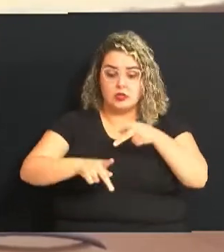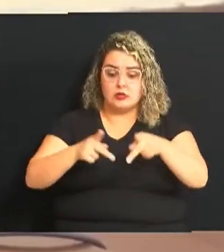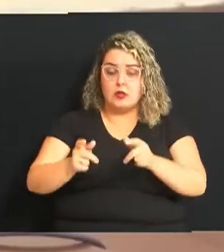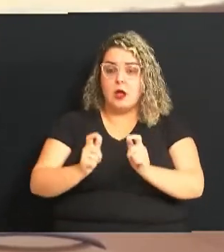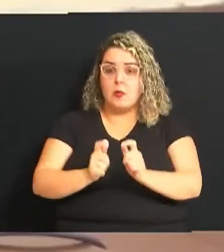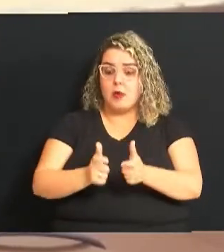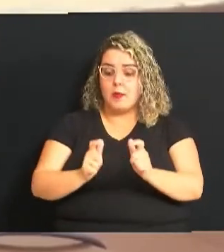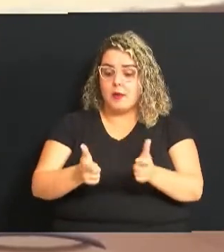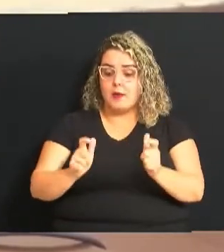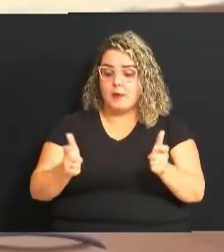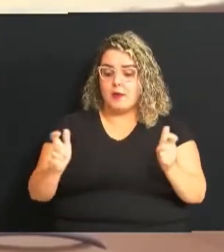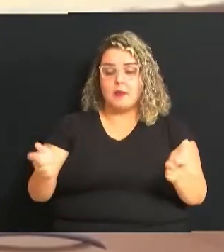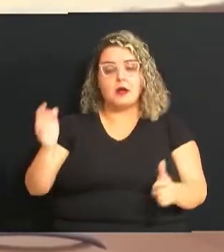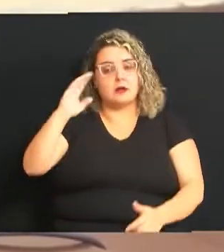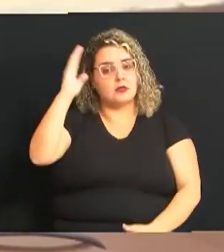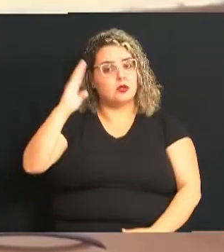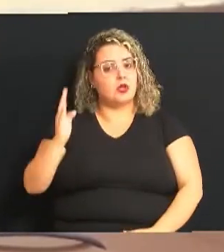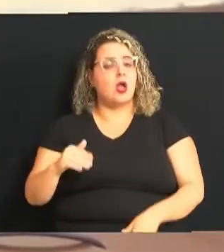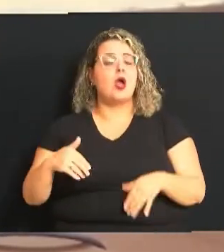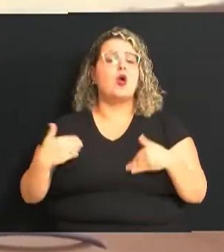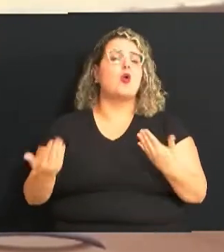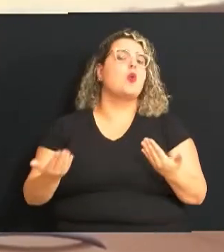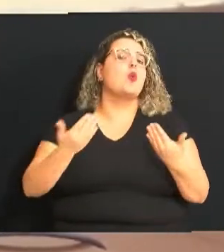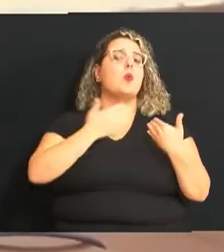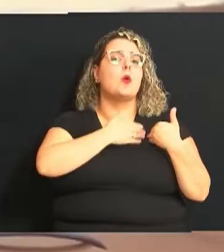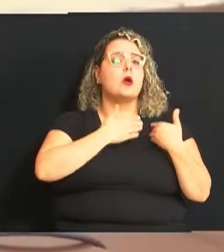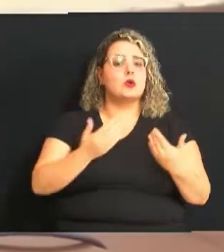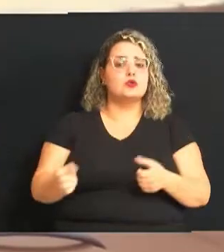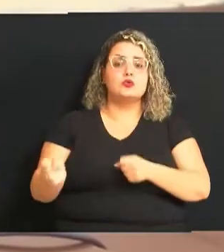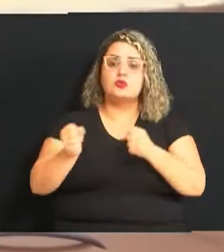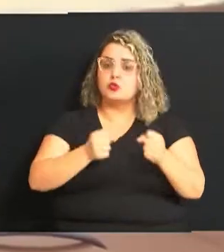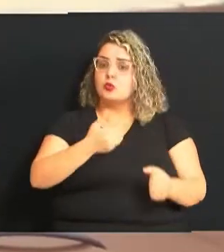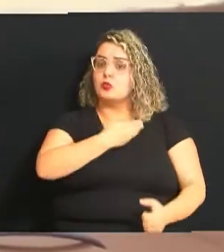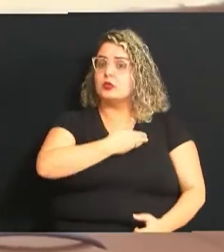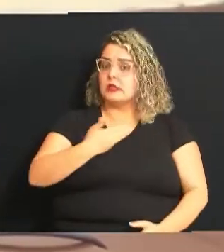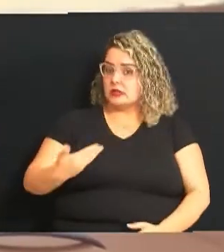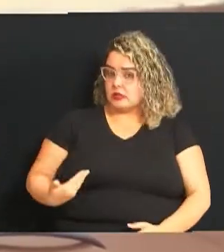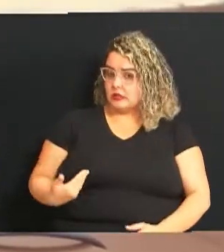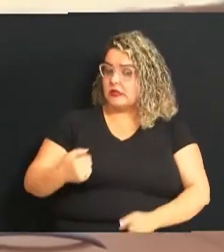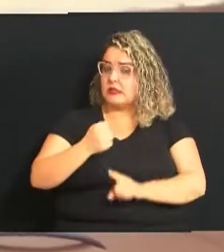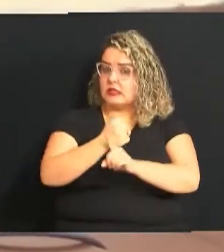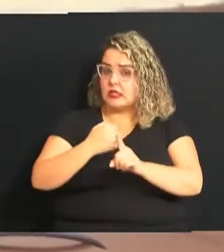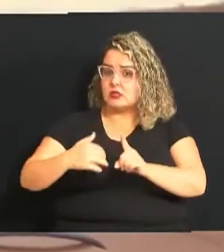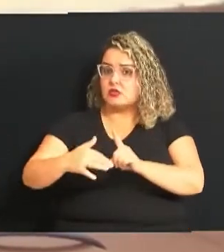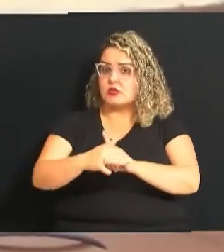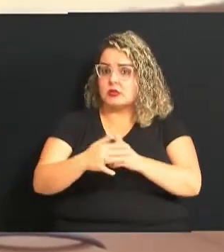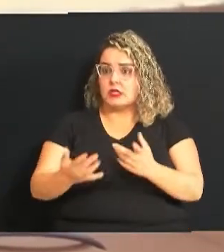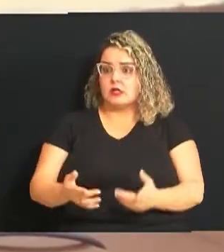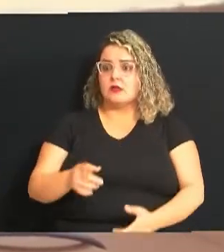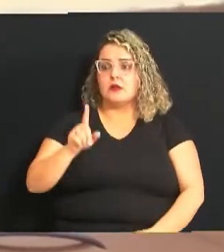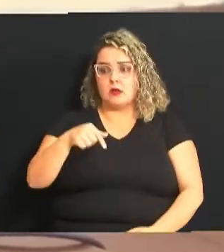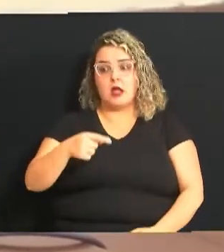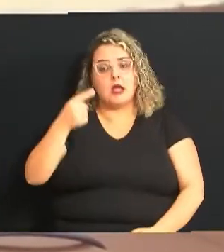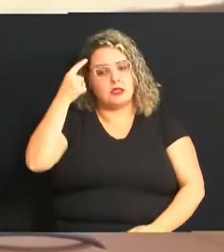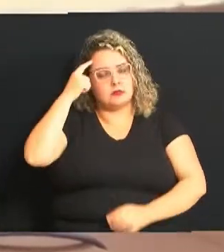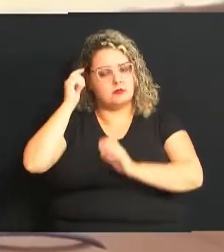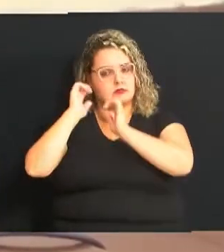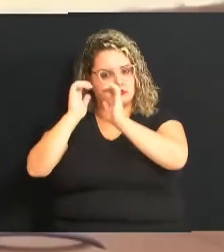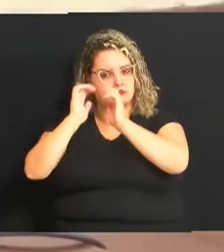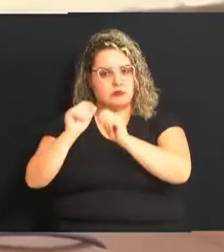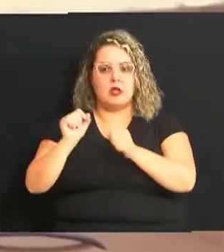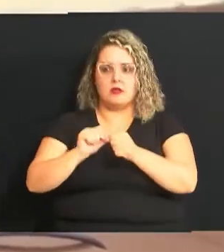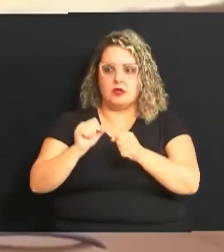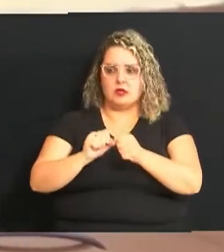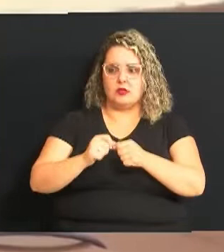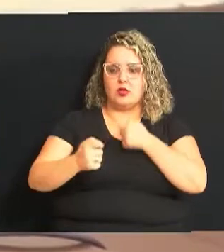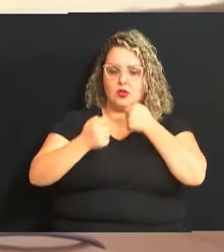no Brasil? E qual a responsabilidade do poder público e da sociedade? É esta reflexão que vamos fazer no Questão